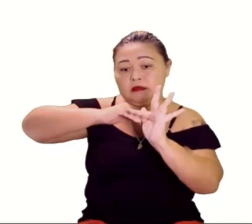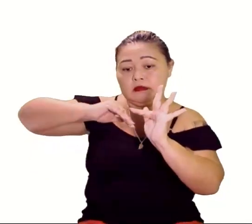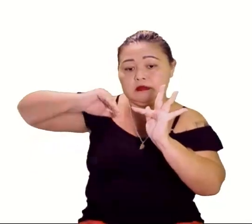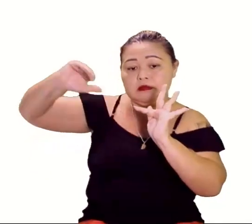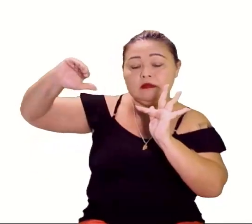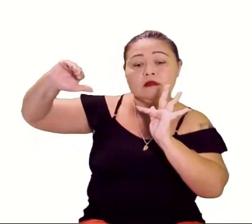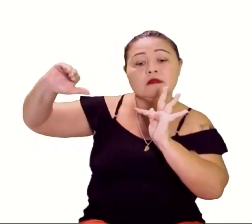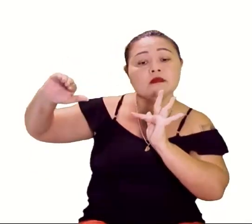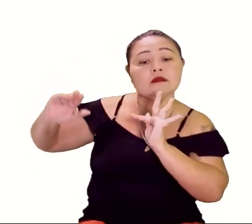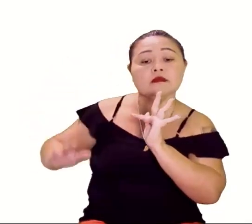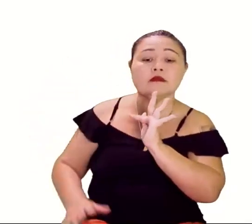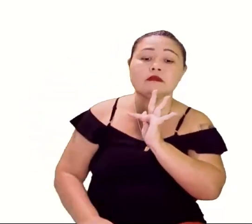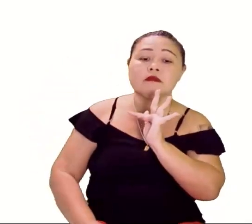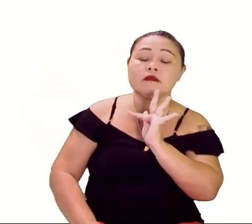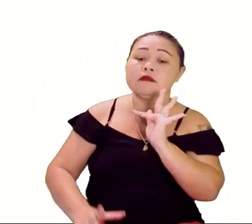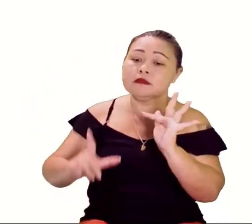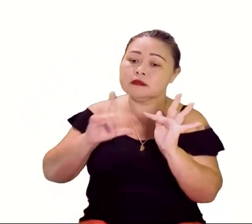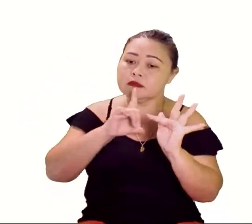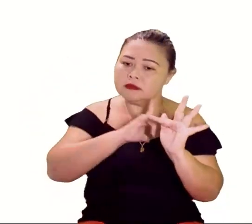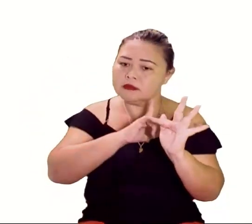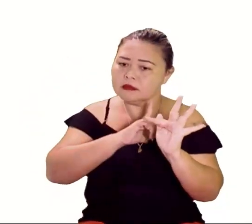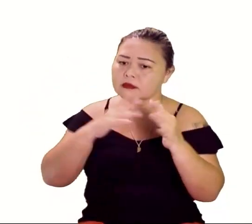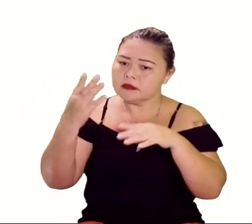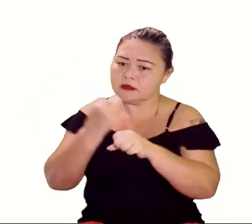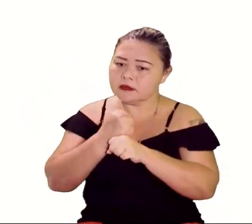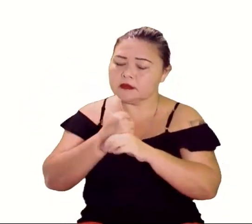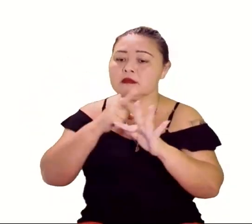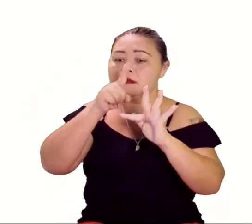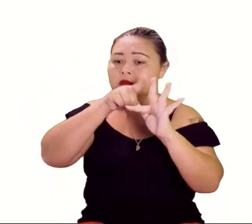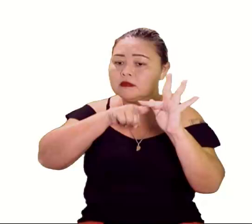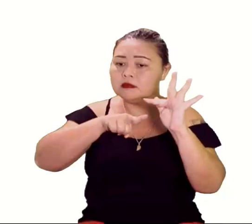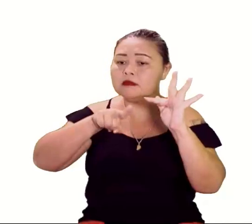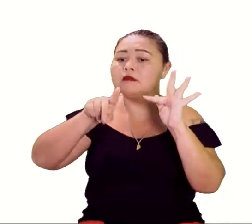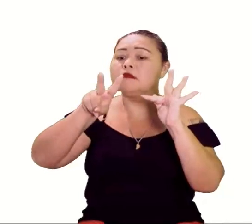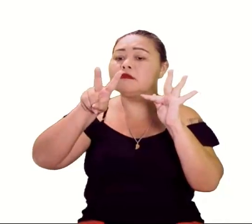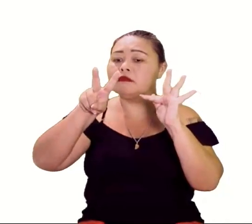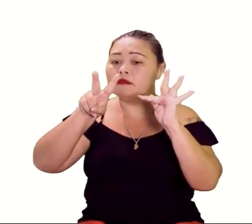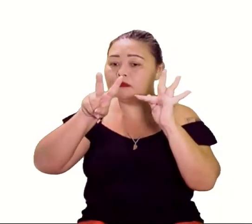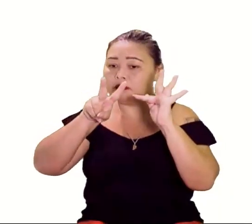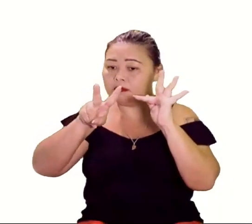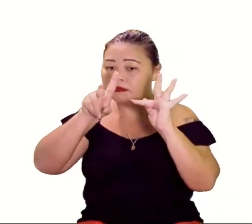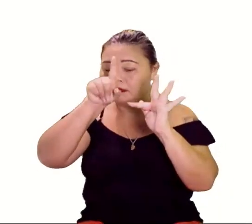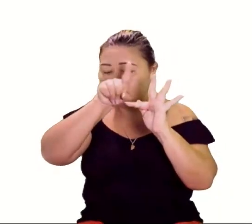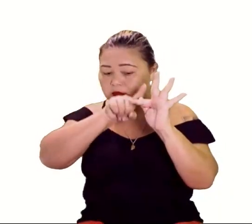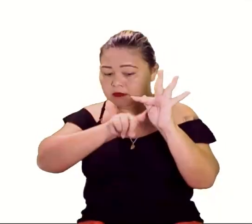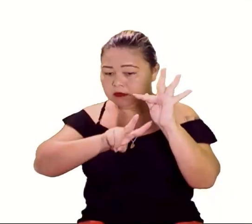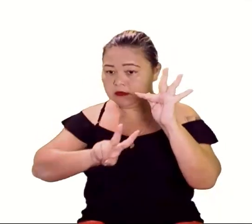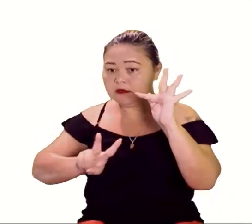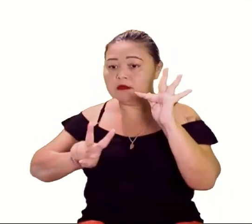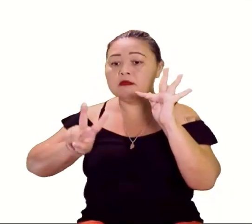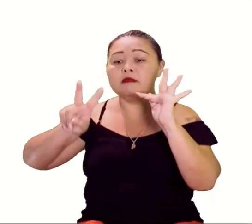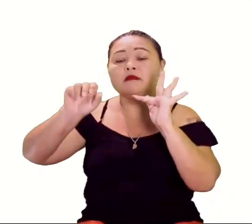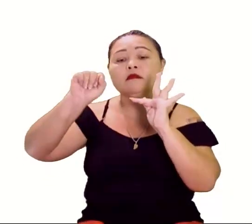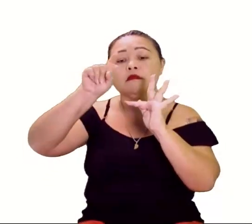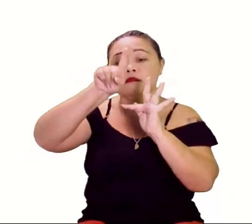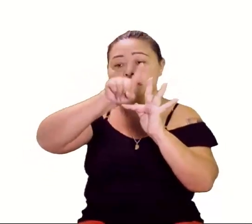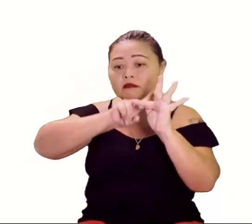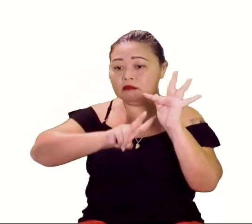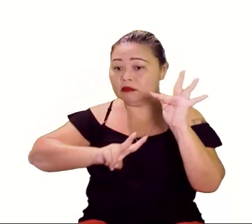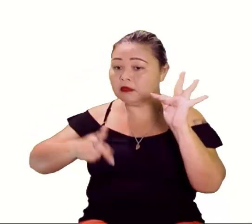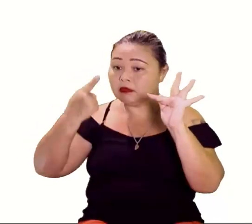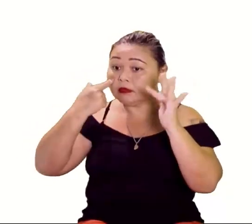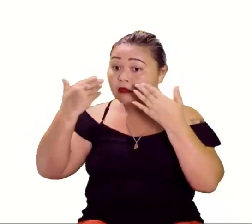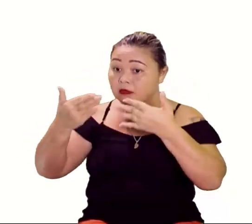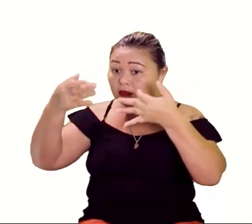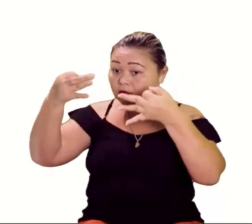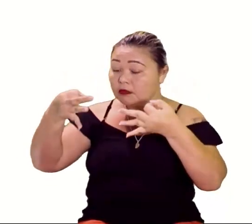fizesse Isso. assim. Podemos calcular vértice? Também, podemos calcular o vértice, vai ajudar que aí também. dá uma precisão melhor no